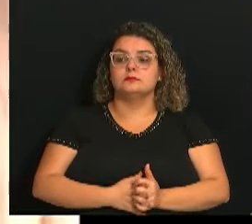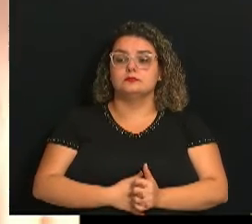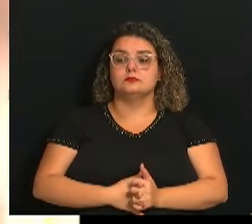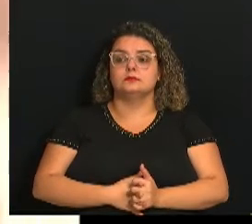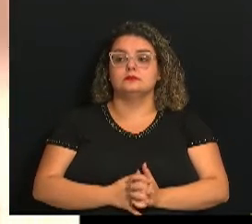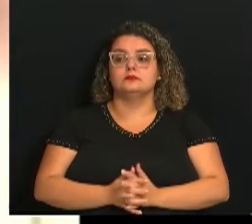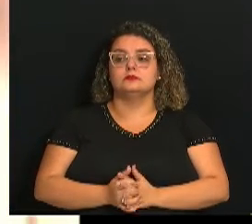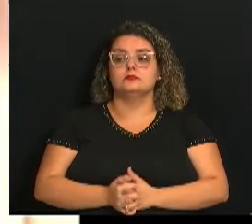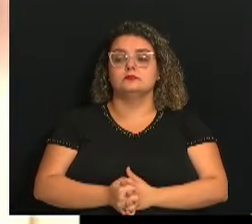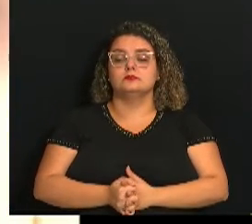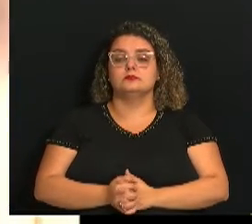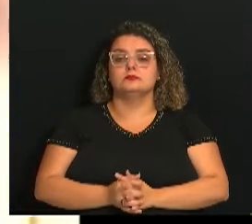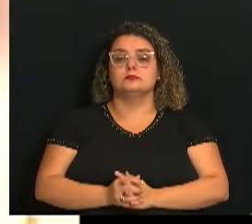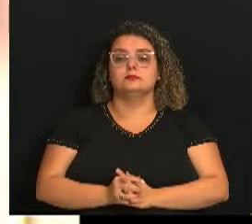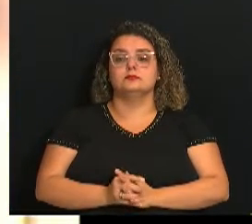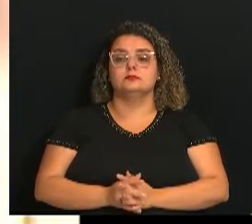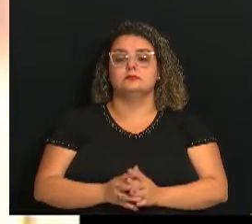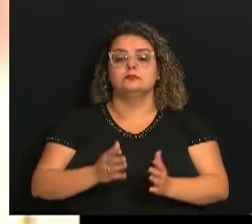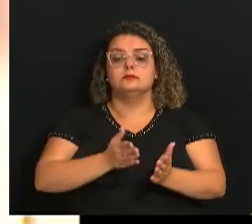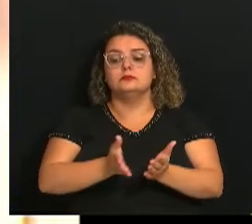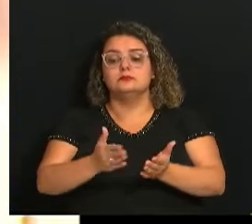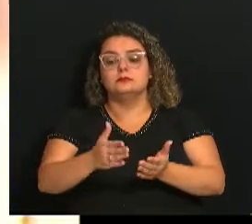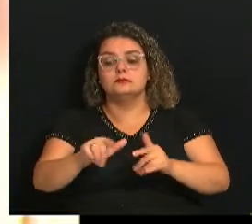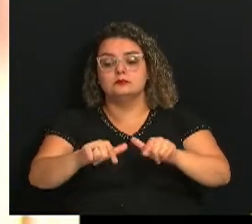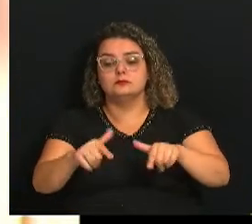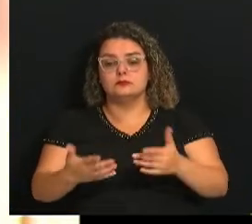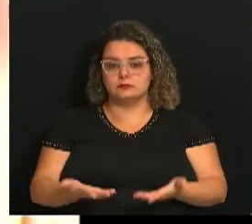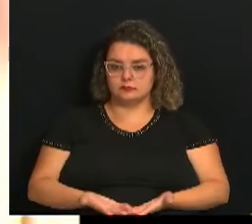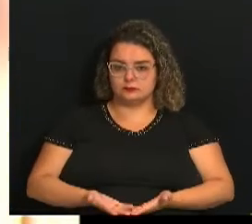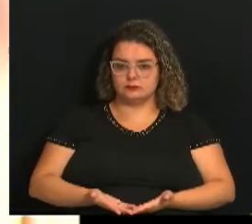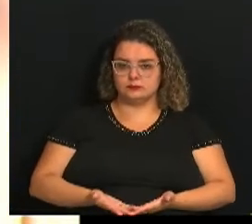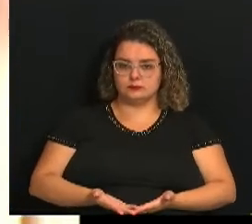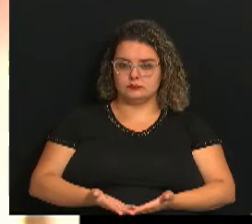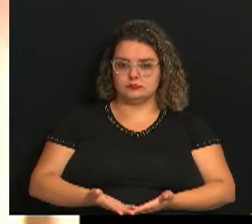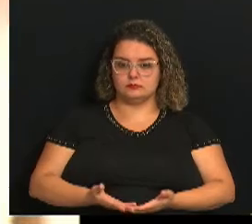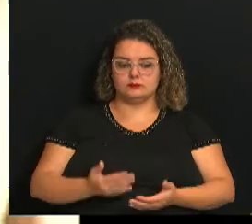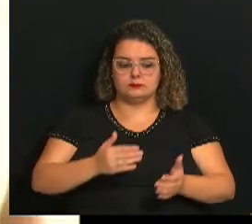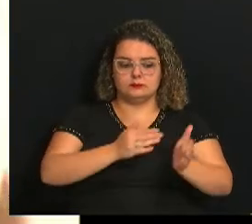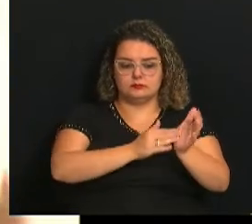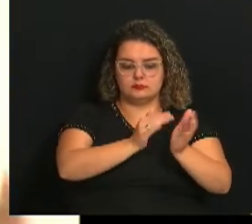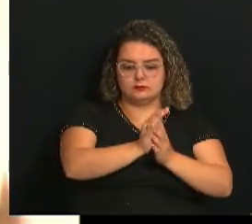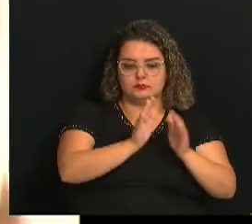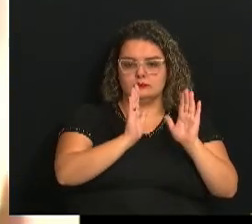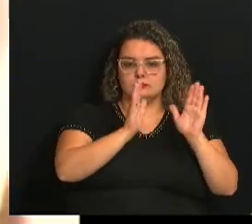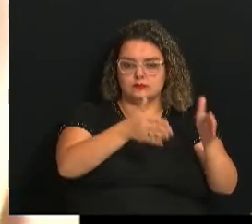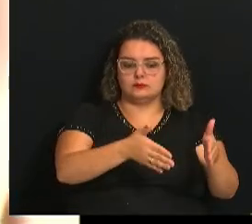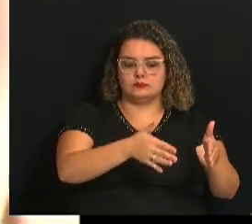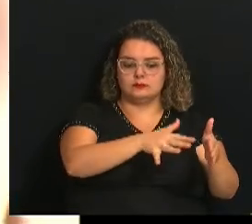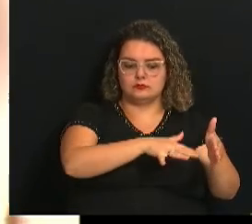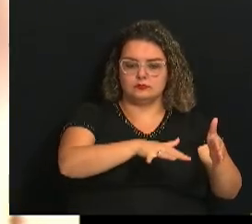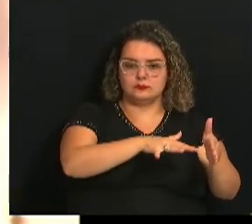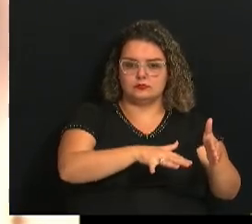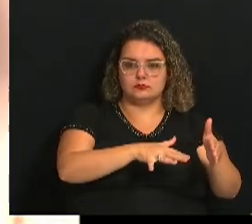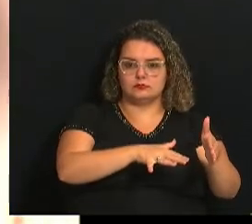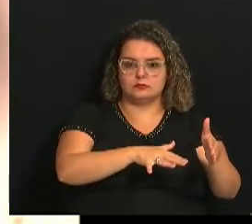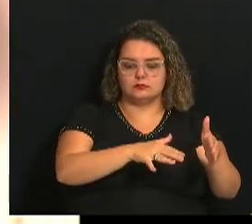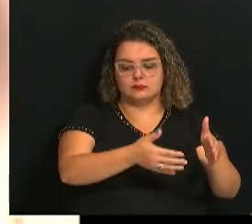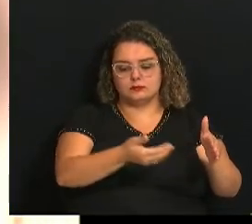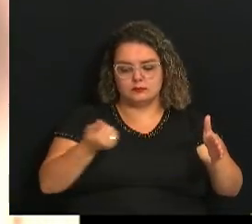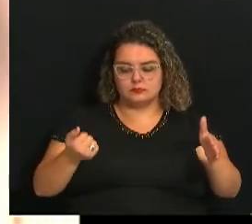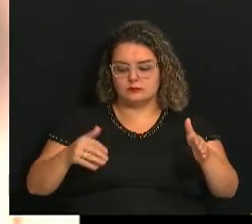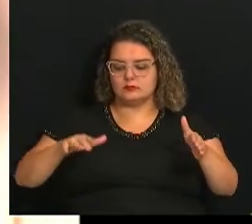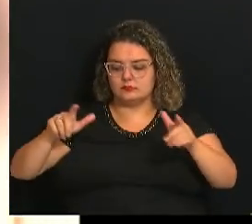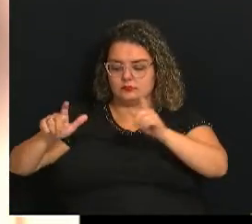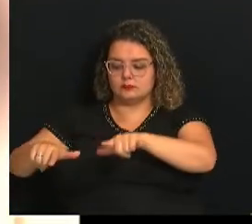lá. Uma outra coisa nesse sentido é, nos últimos anos, nas últimas gestões, o